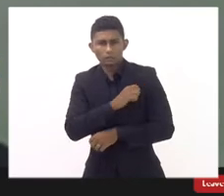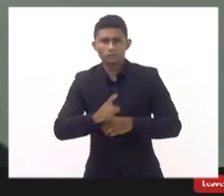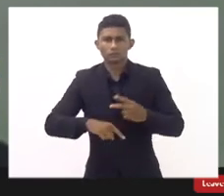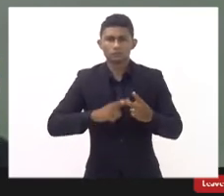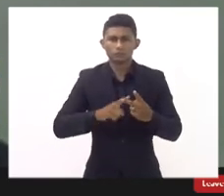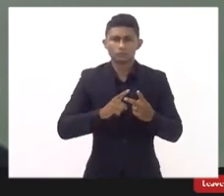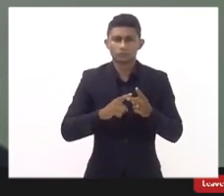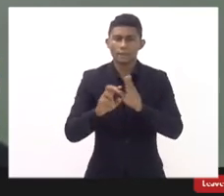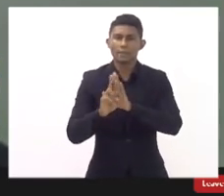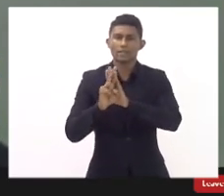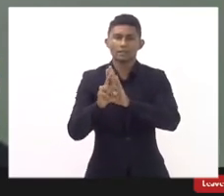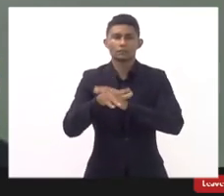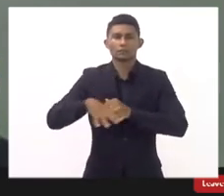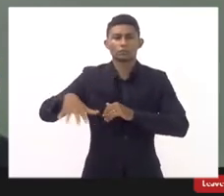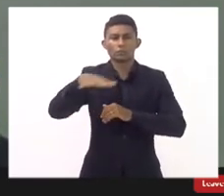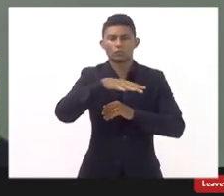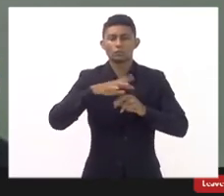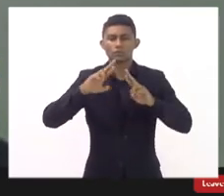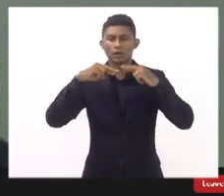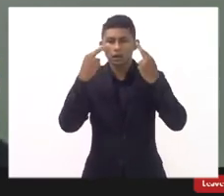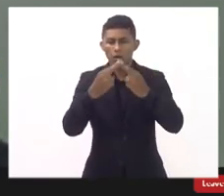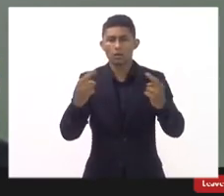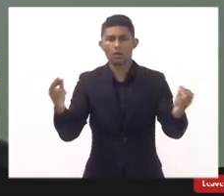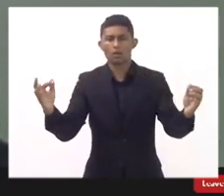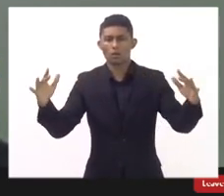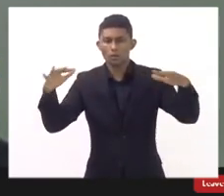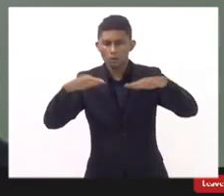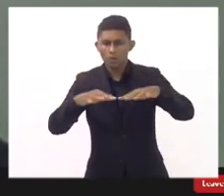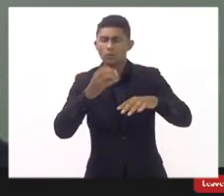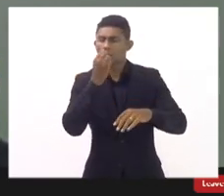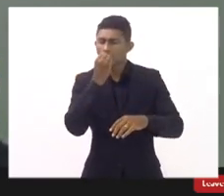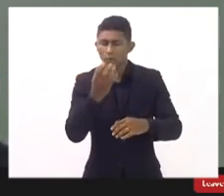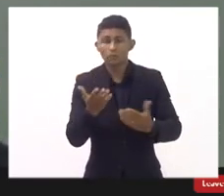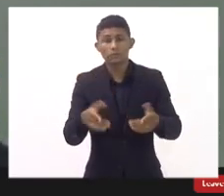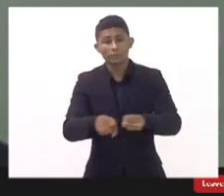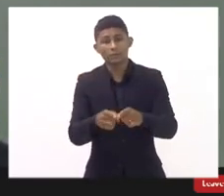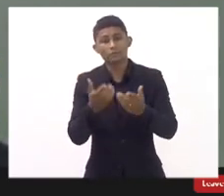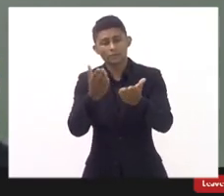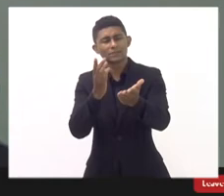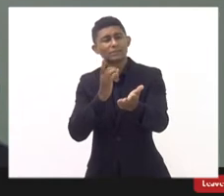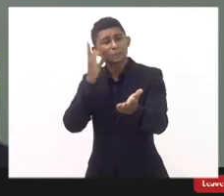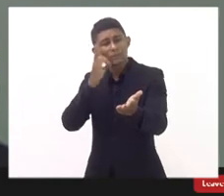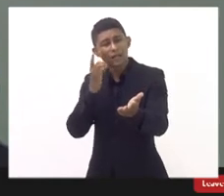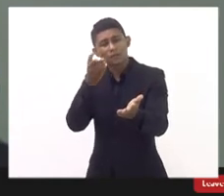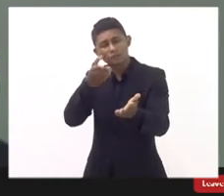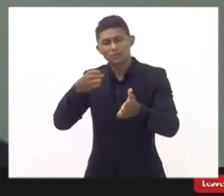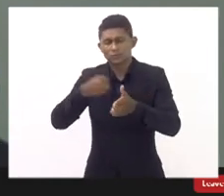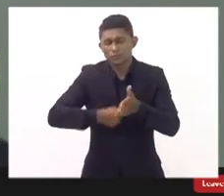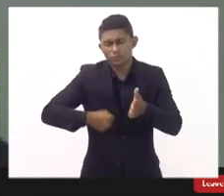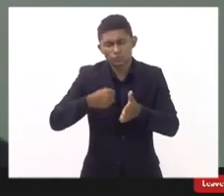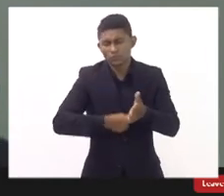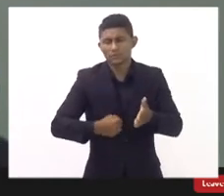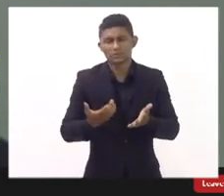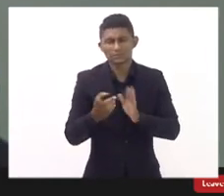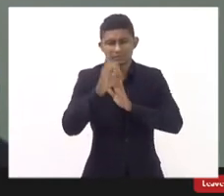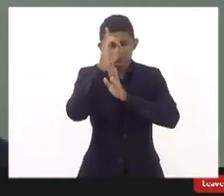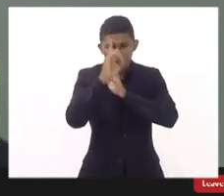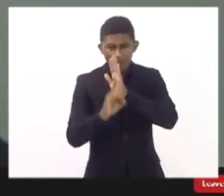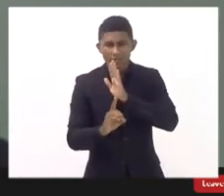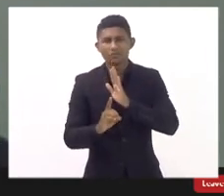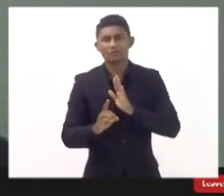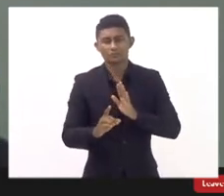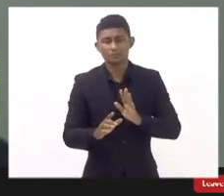nossas representações como deputado, né, que luta por esse direito. Mas a